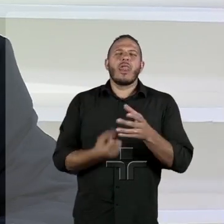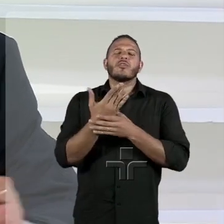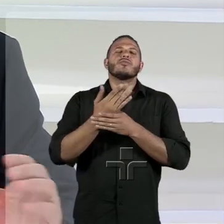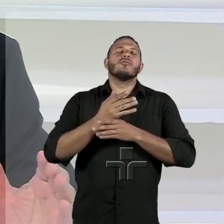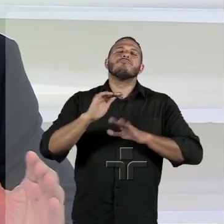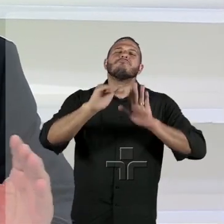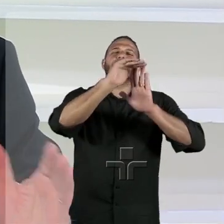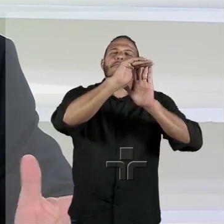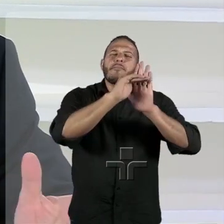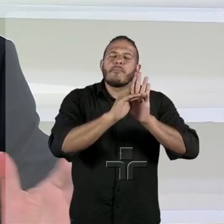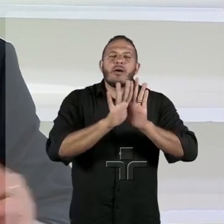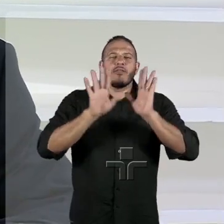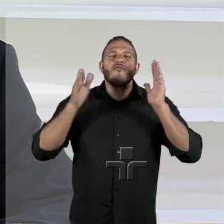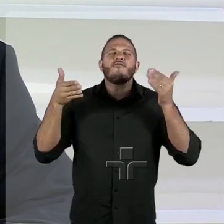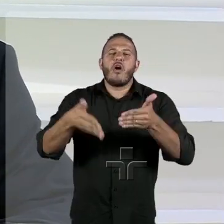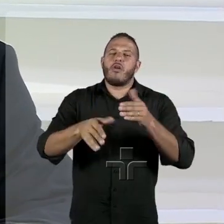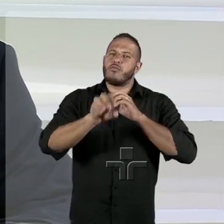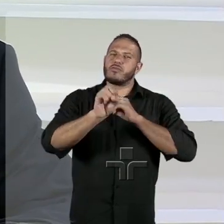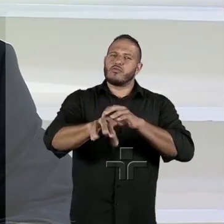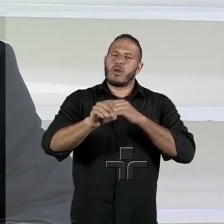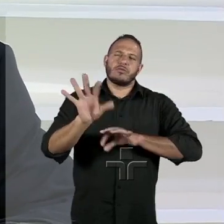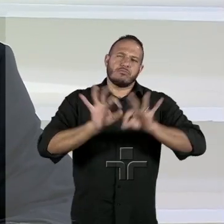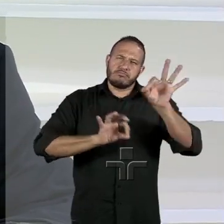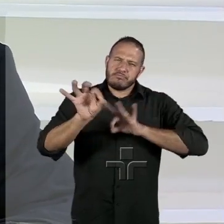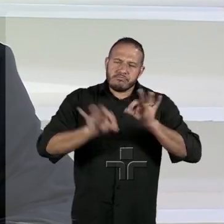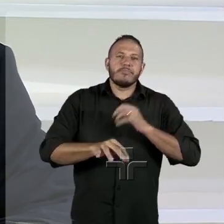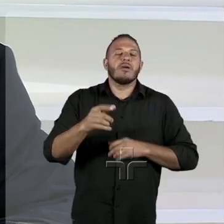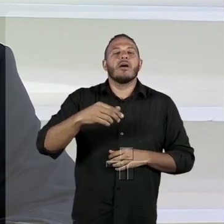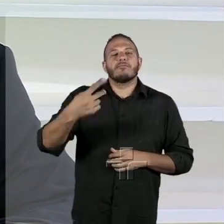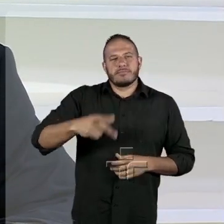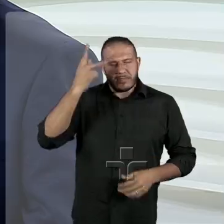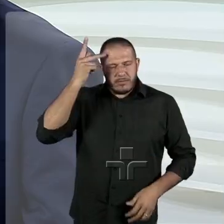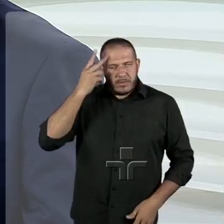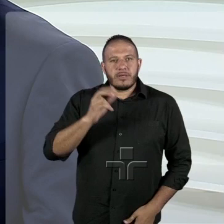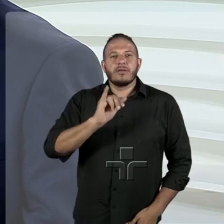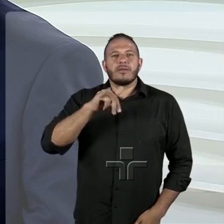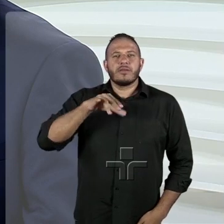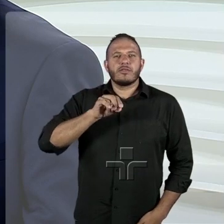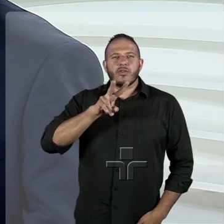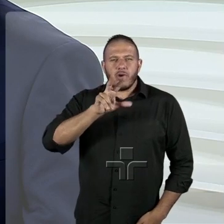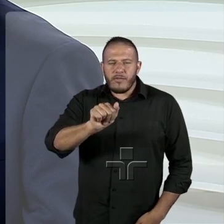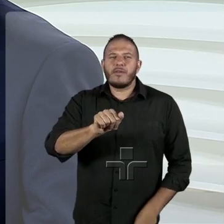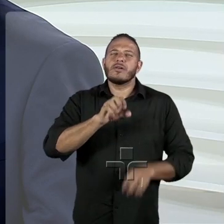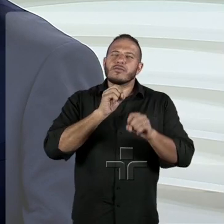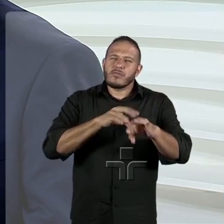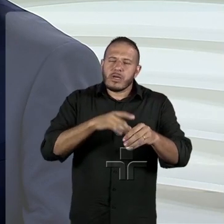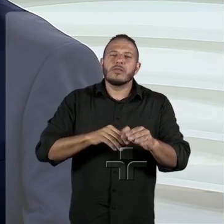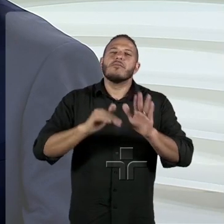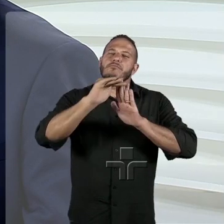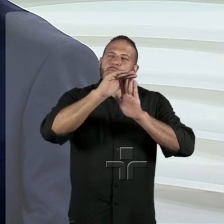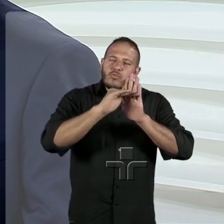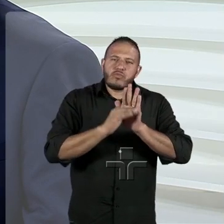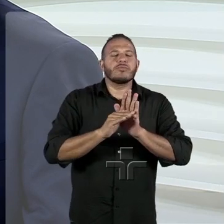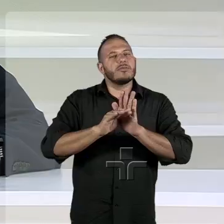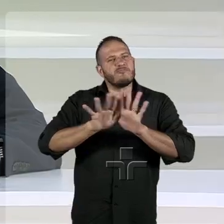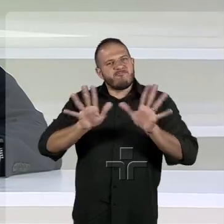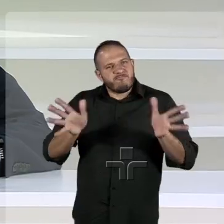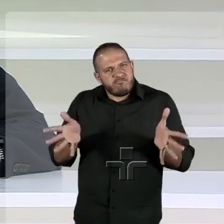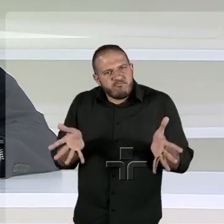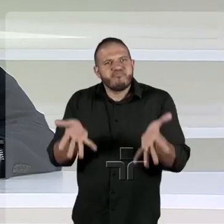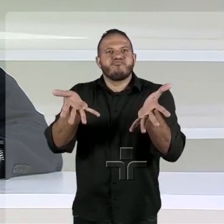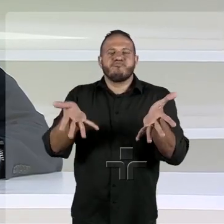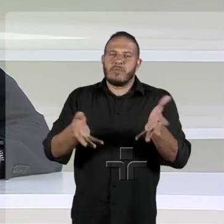para a educação de São Paulo. Não é o Inova Educação, um programa que empurra a fronteira da